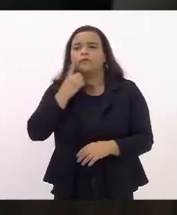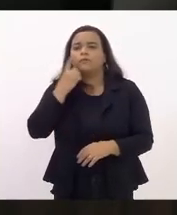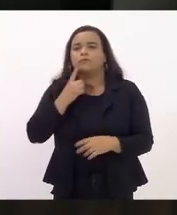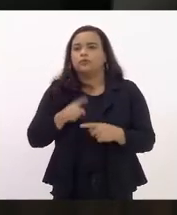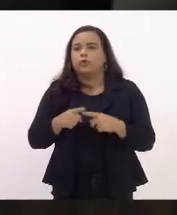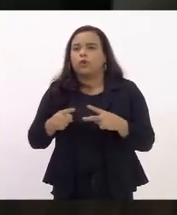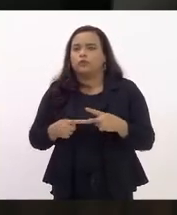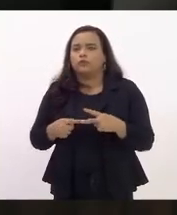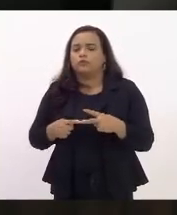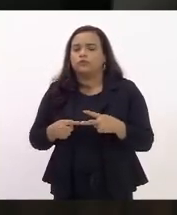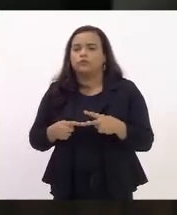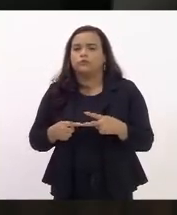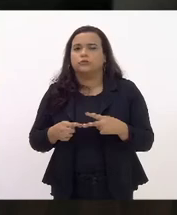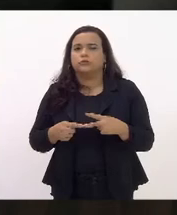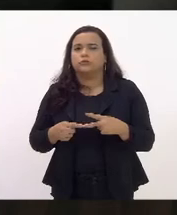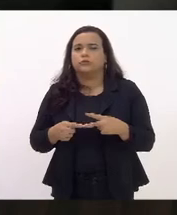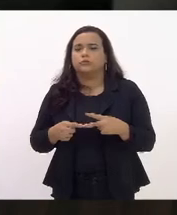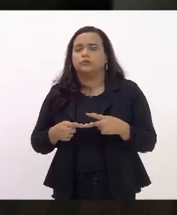projetos de leis.